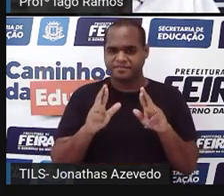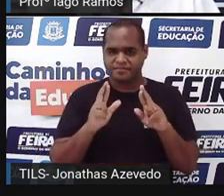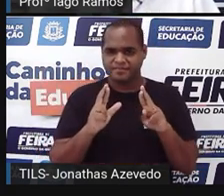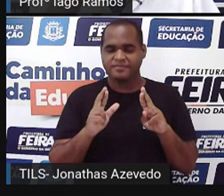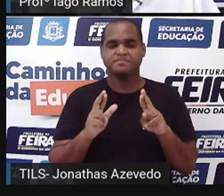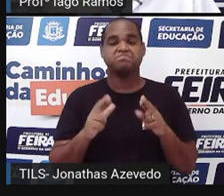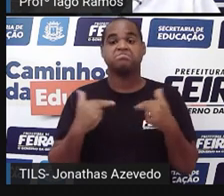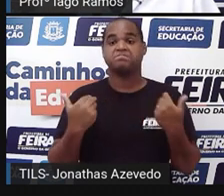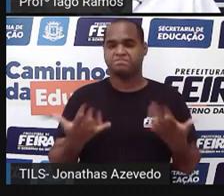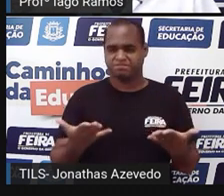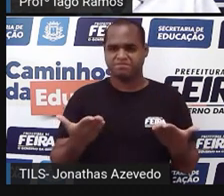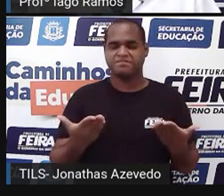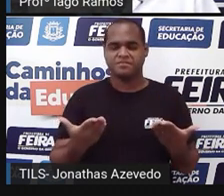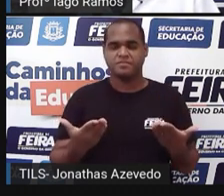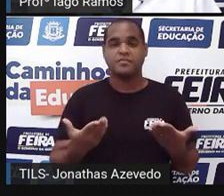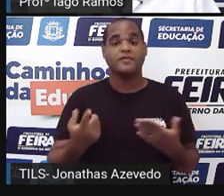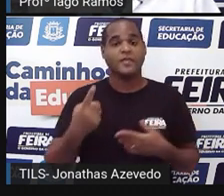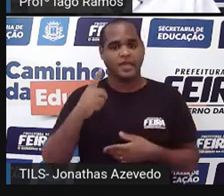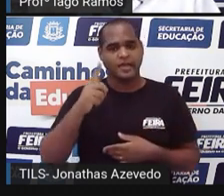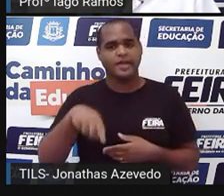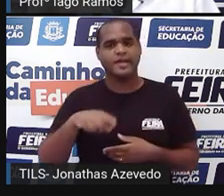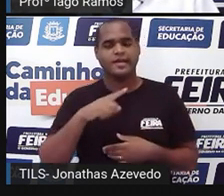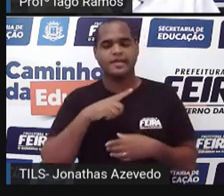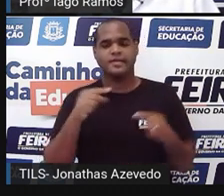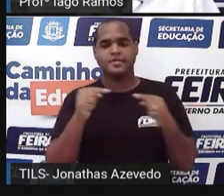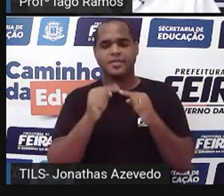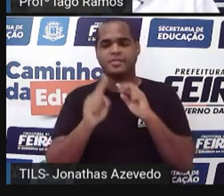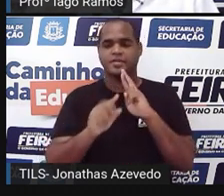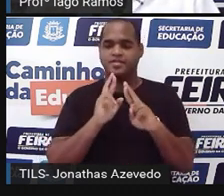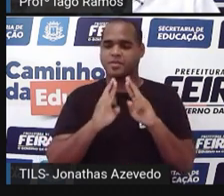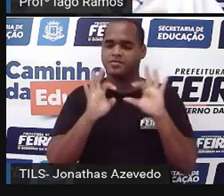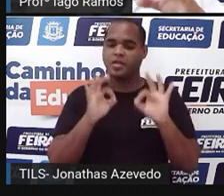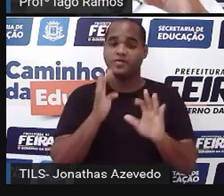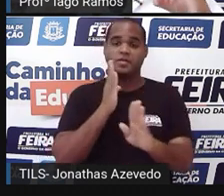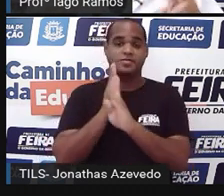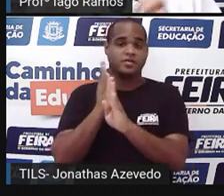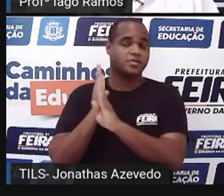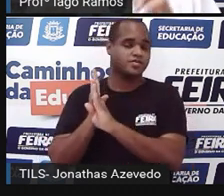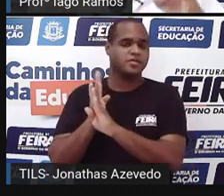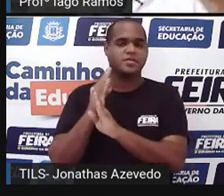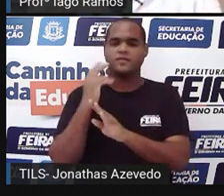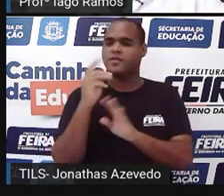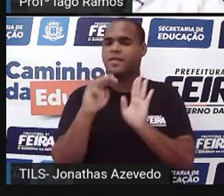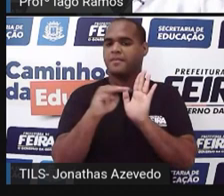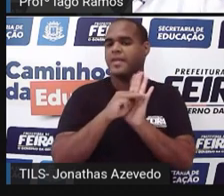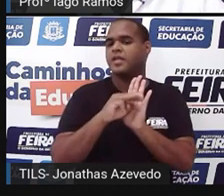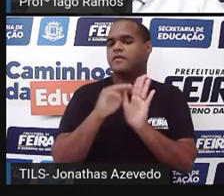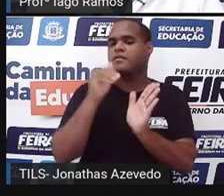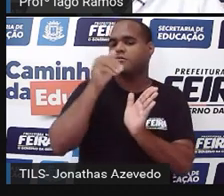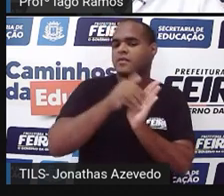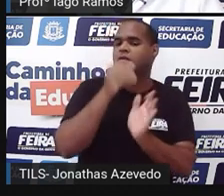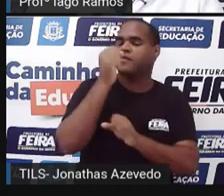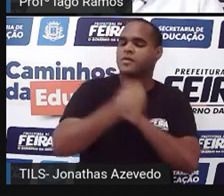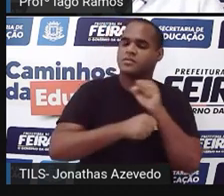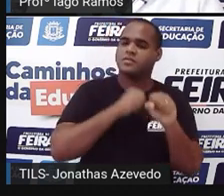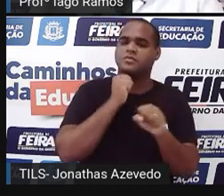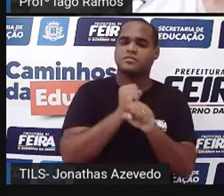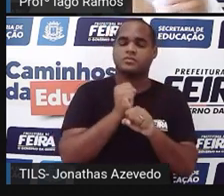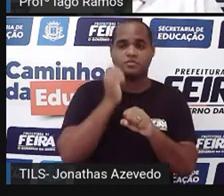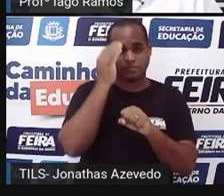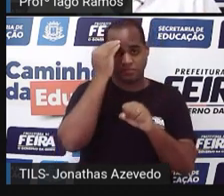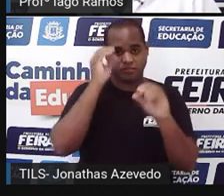então essa esse resultado que a gente achou é a sua média do final do ano